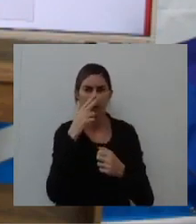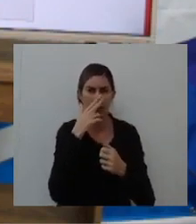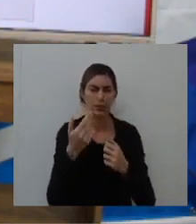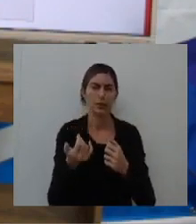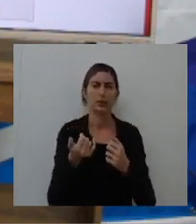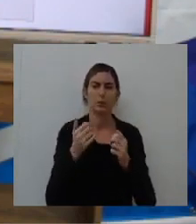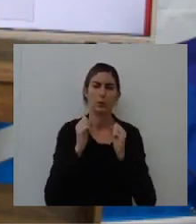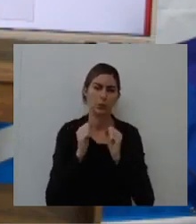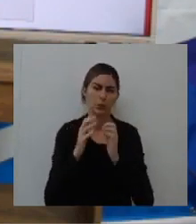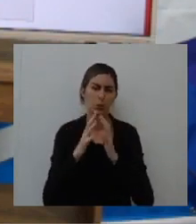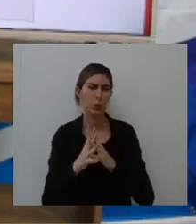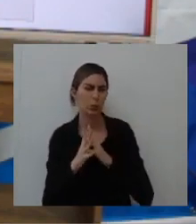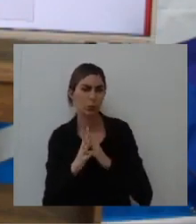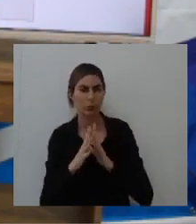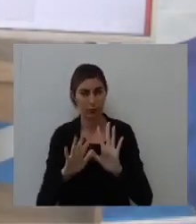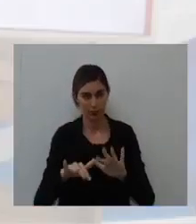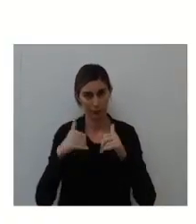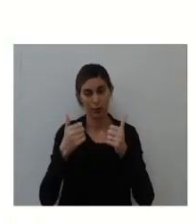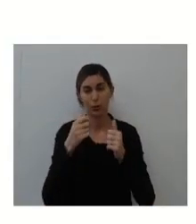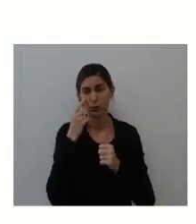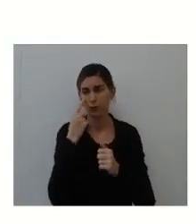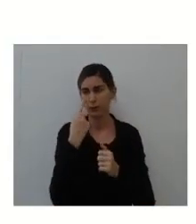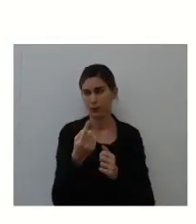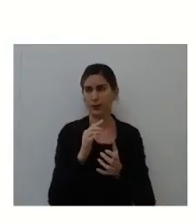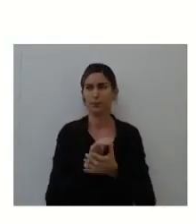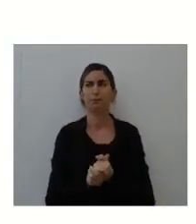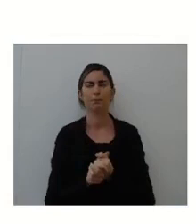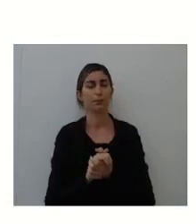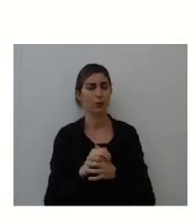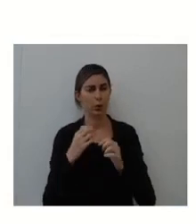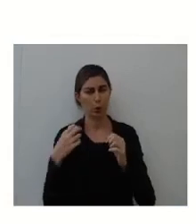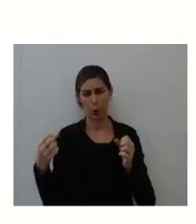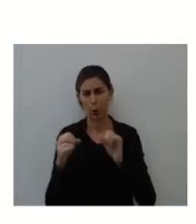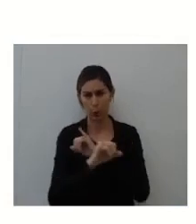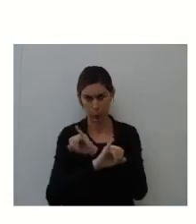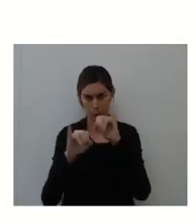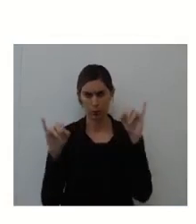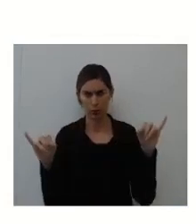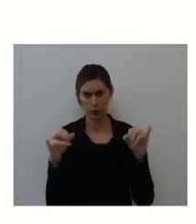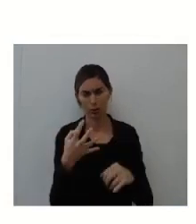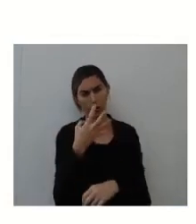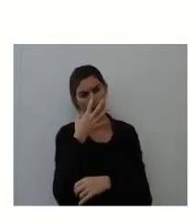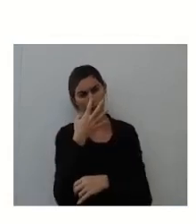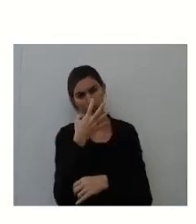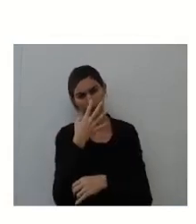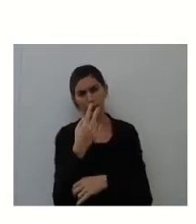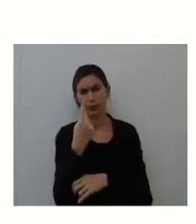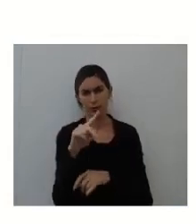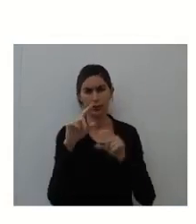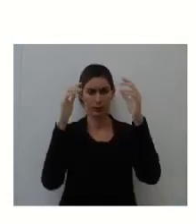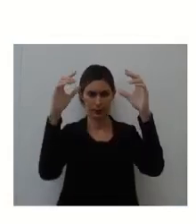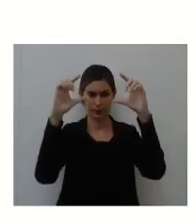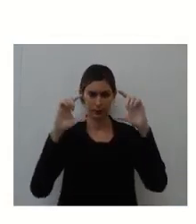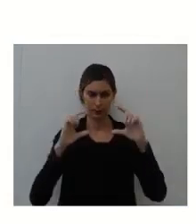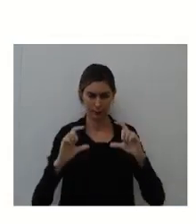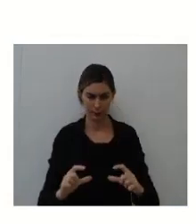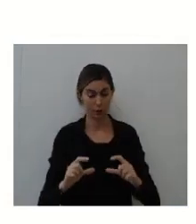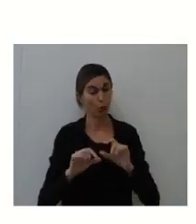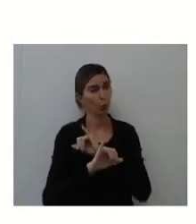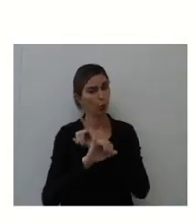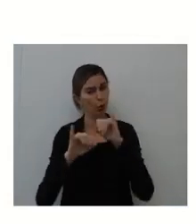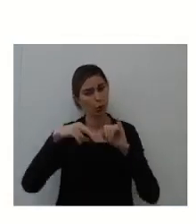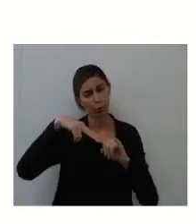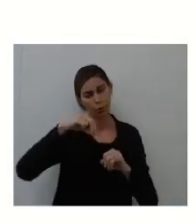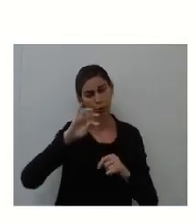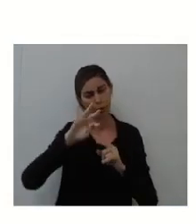para vocês para ver se melhora um pouquinho, dá uma olhada nele. Numa notícia, observe que este esquema eu fiz para a notícia